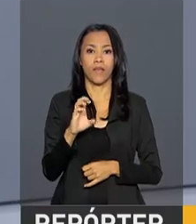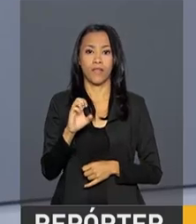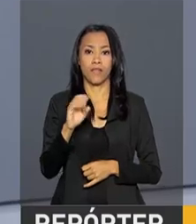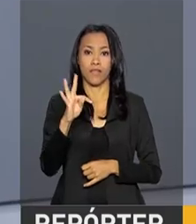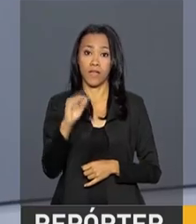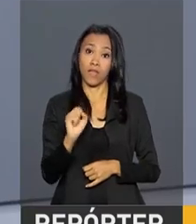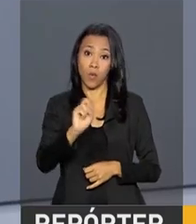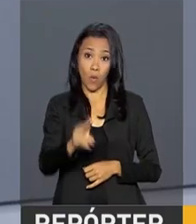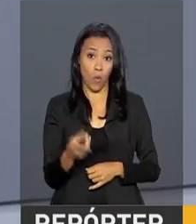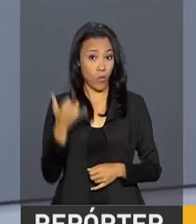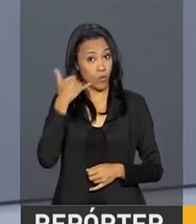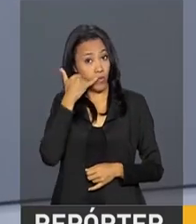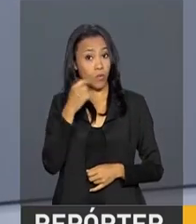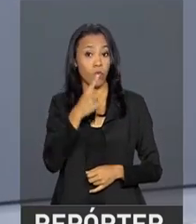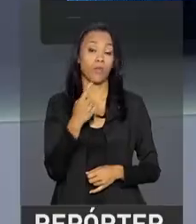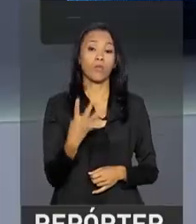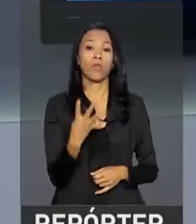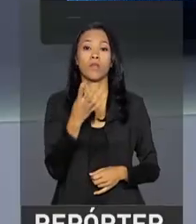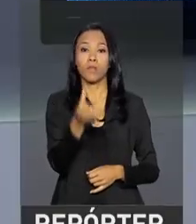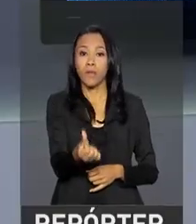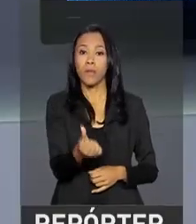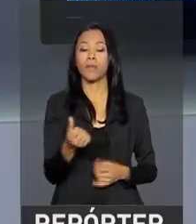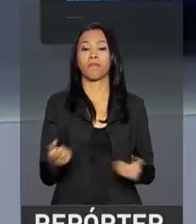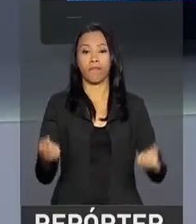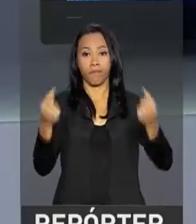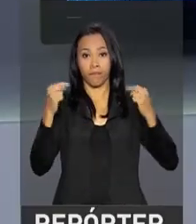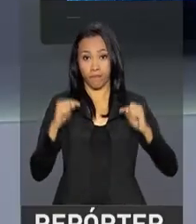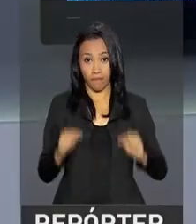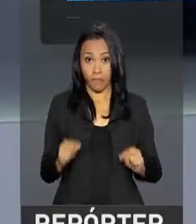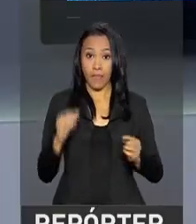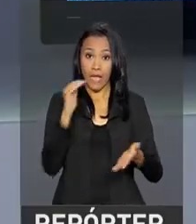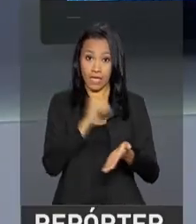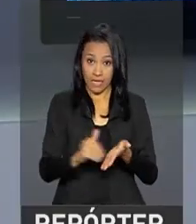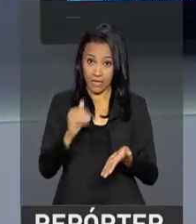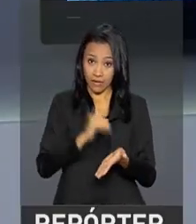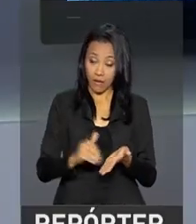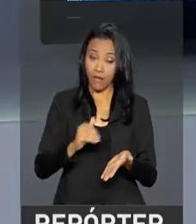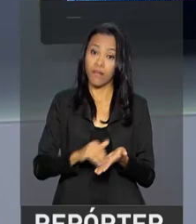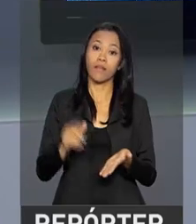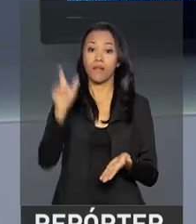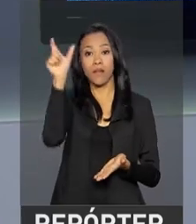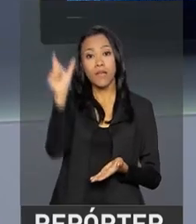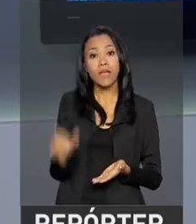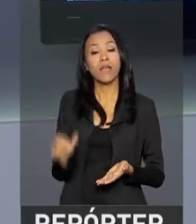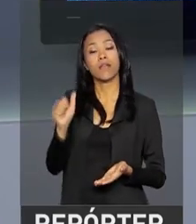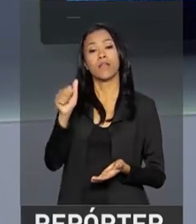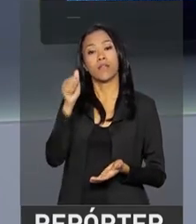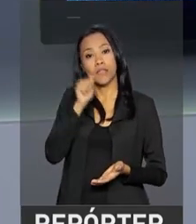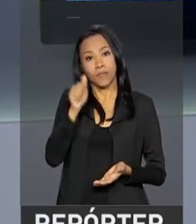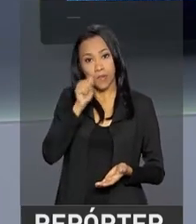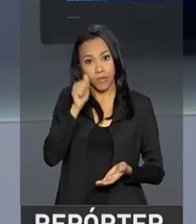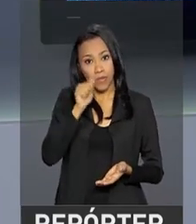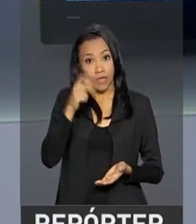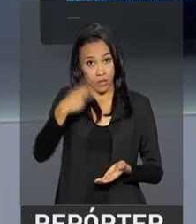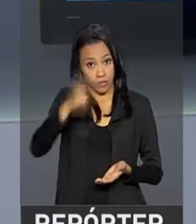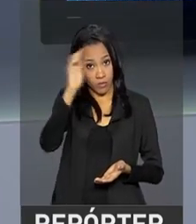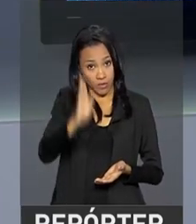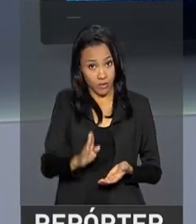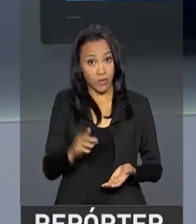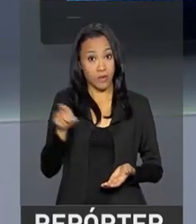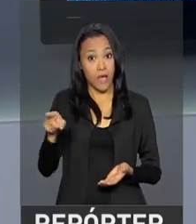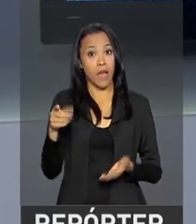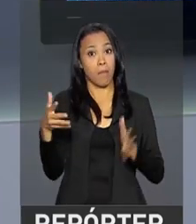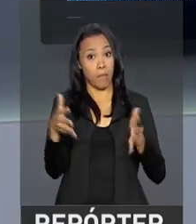no 146 a secretária nacional de políticas para as mulheres fátima pelaes participou ao vivo